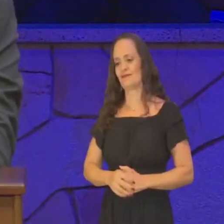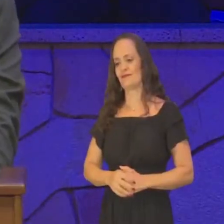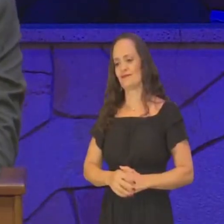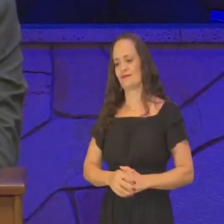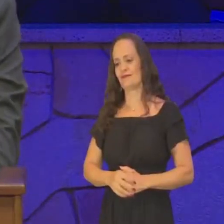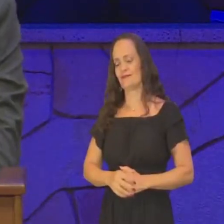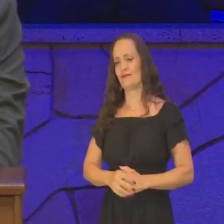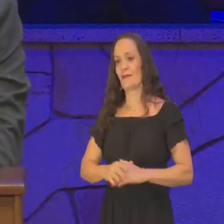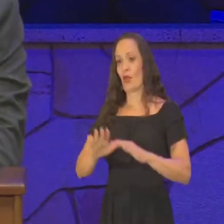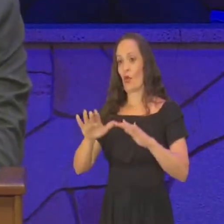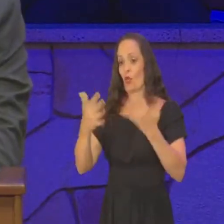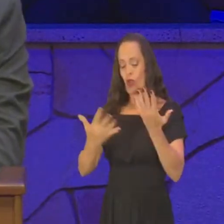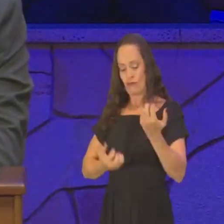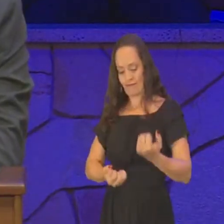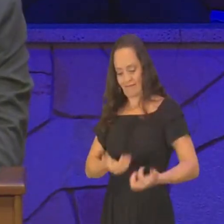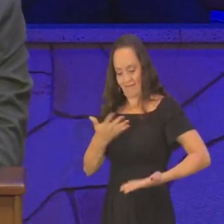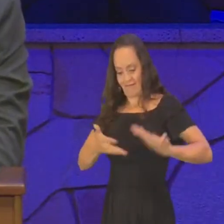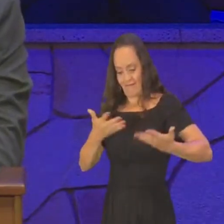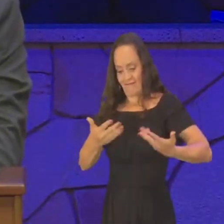Quando o avivamento vem,